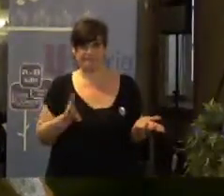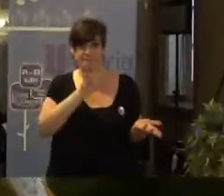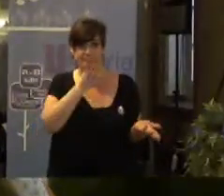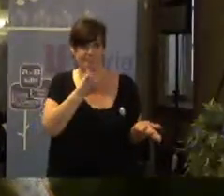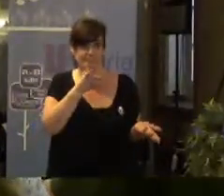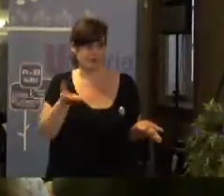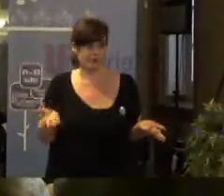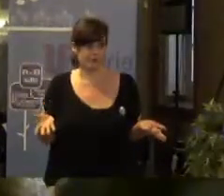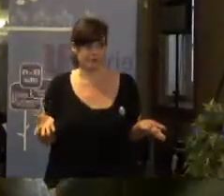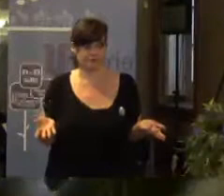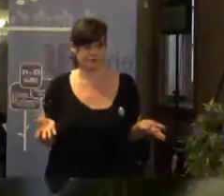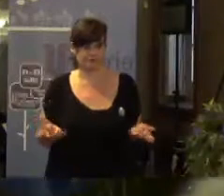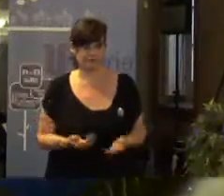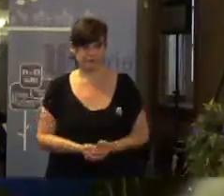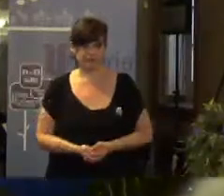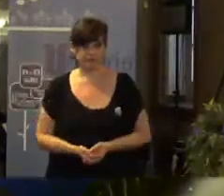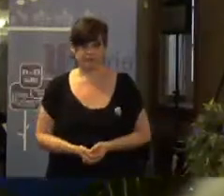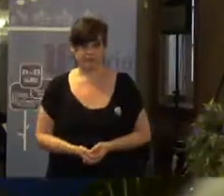porque há uma